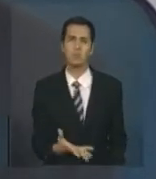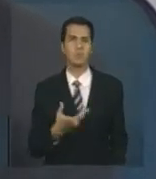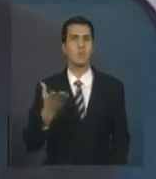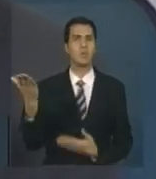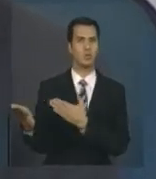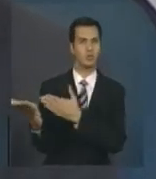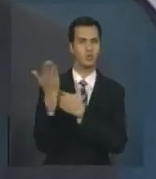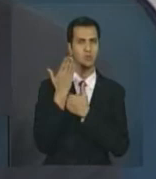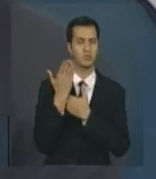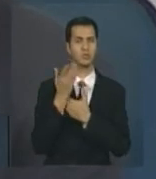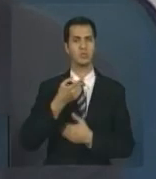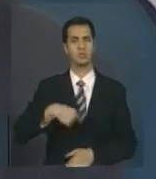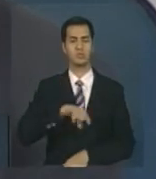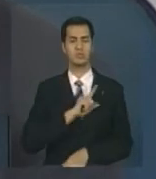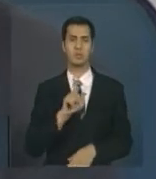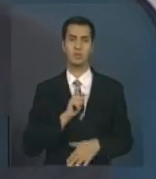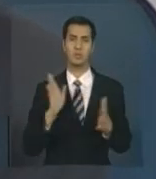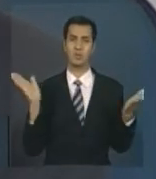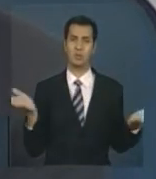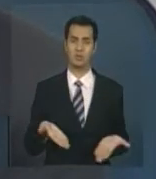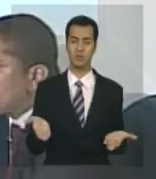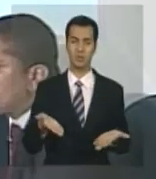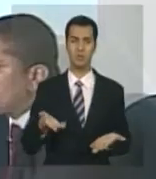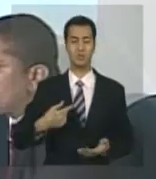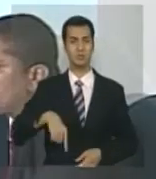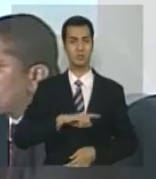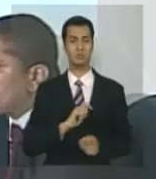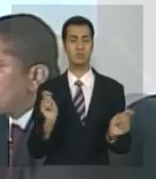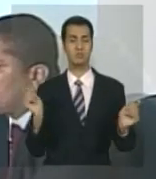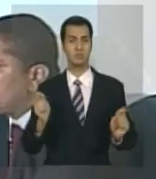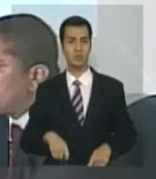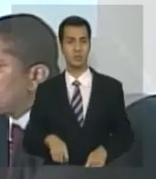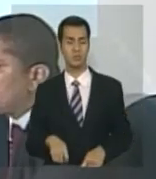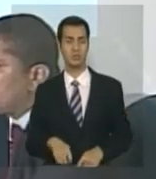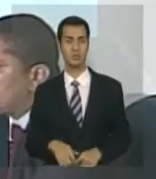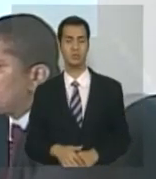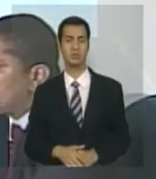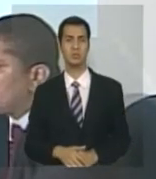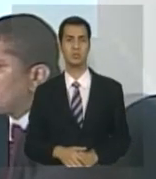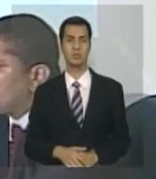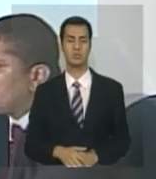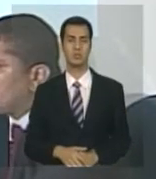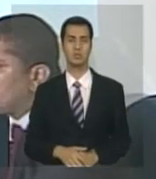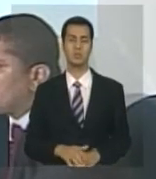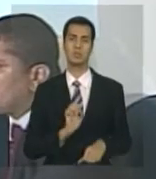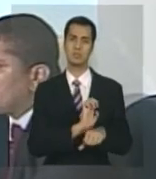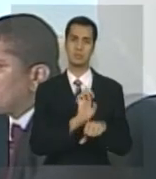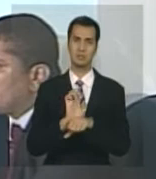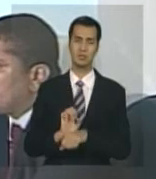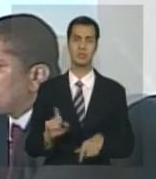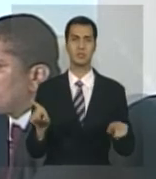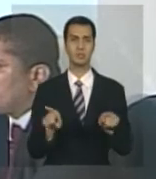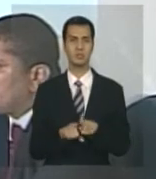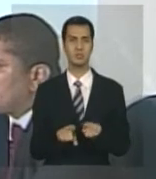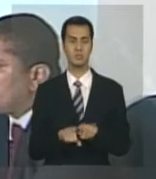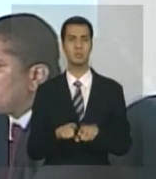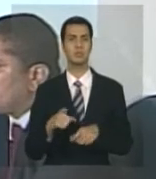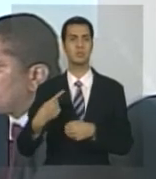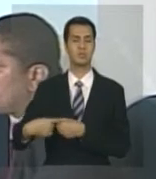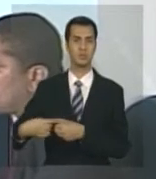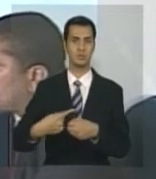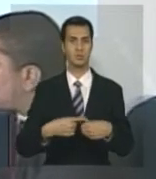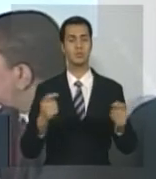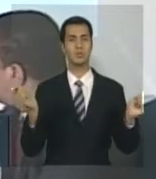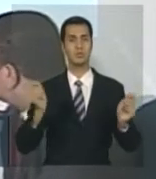nós temos agora para poder prover os estados e os municípios de um sistema de alerta